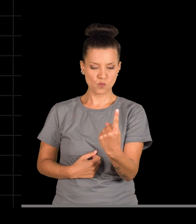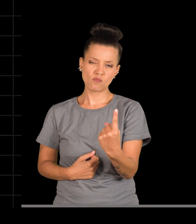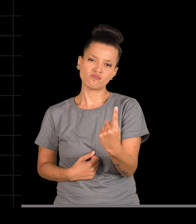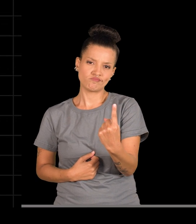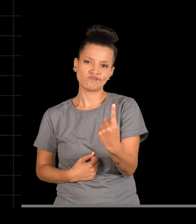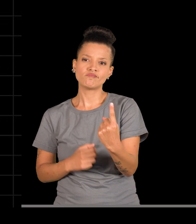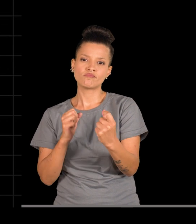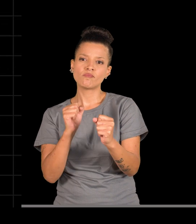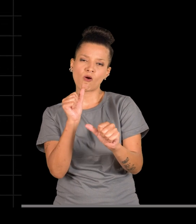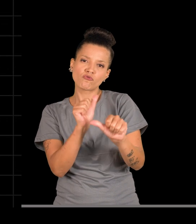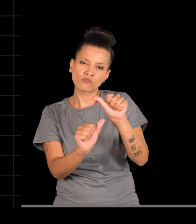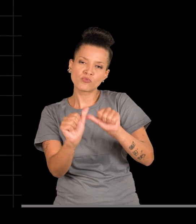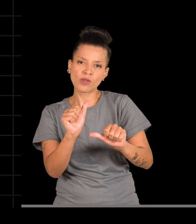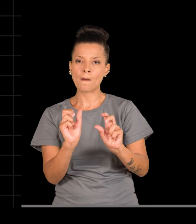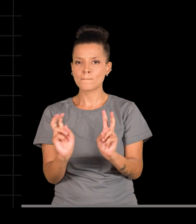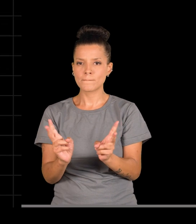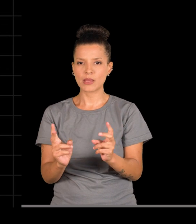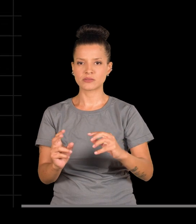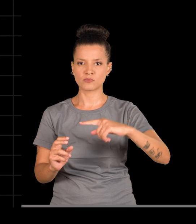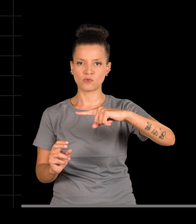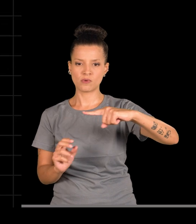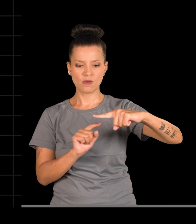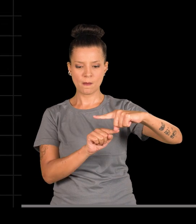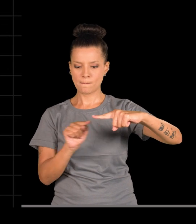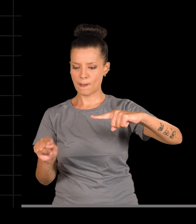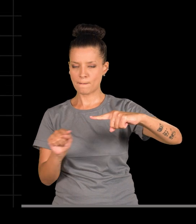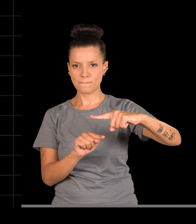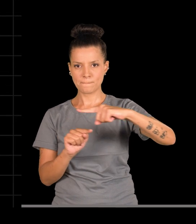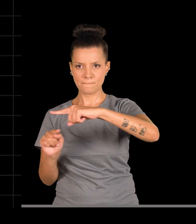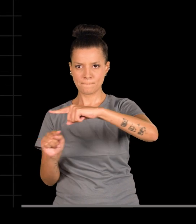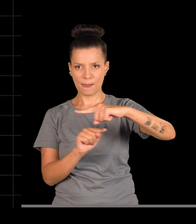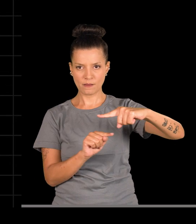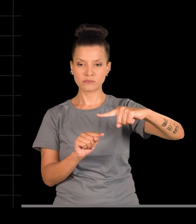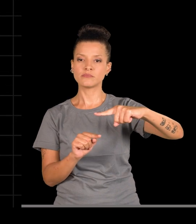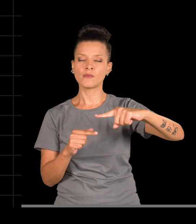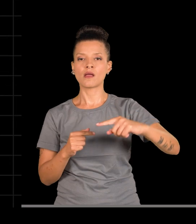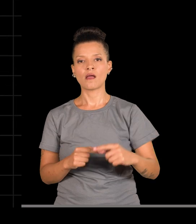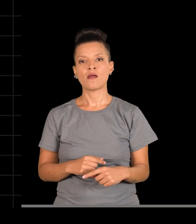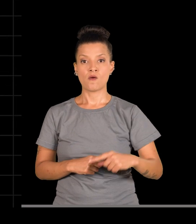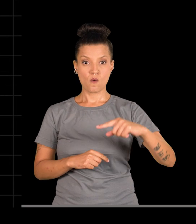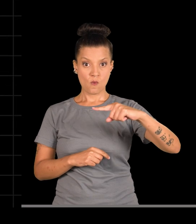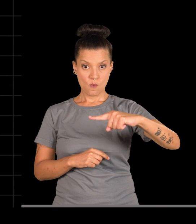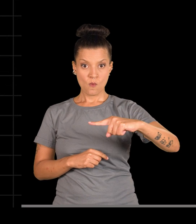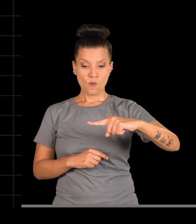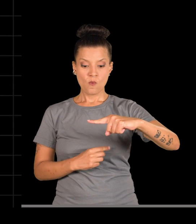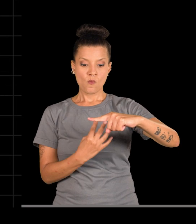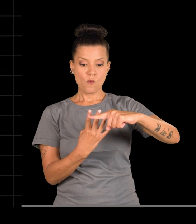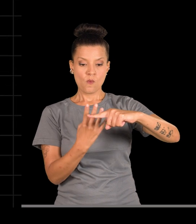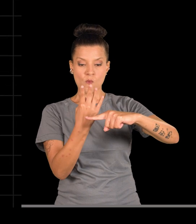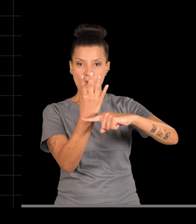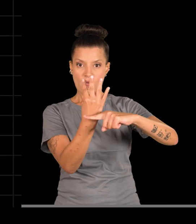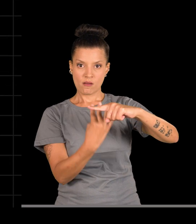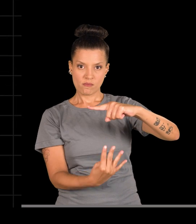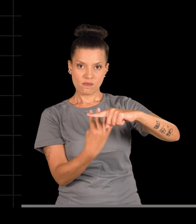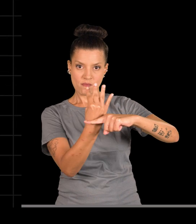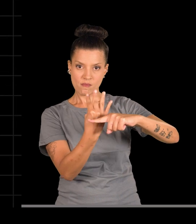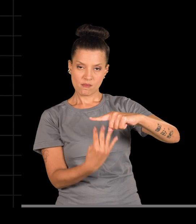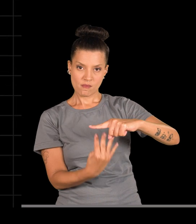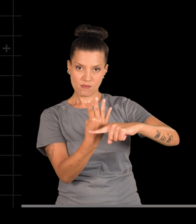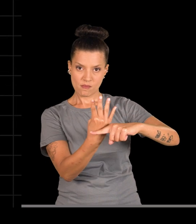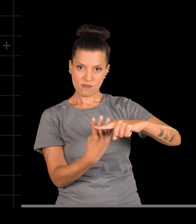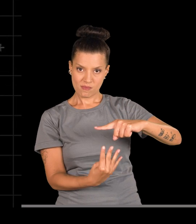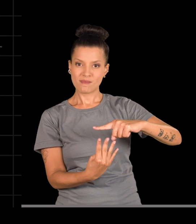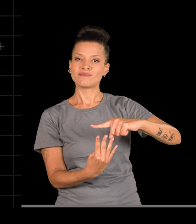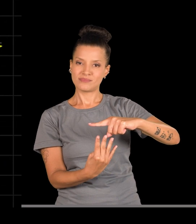seria a mesma coisa aqui, caso que eu queira colocar com o mesmo denominador para poder facilitar minha conta, né? 1 inteiro é a mesma coisa que 4 dividido por 4,